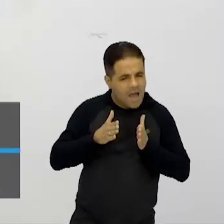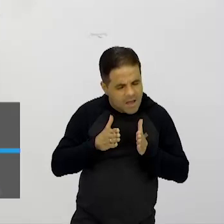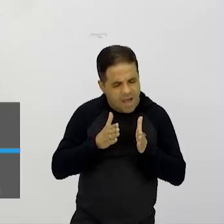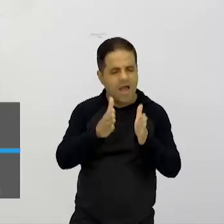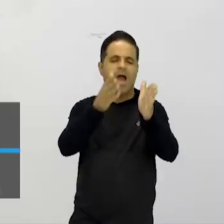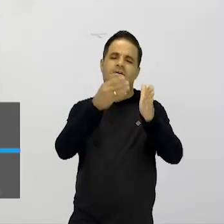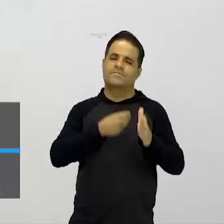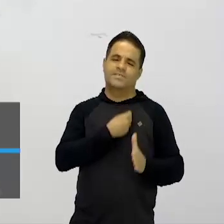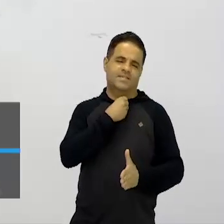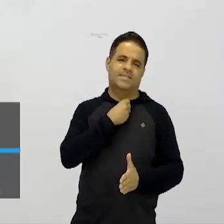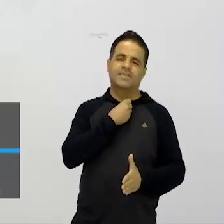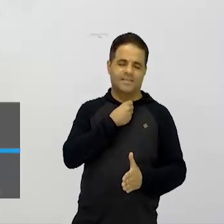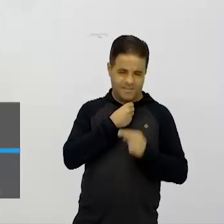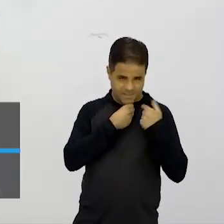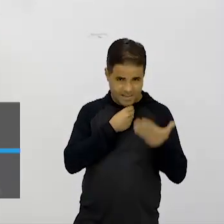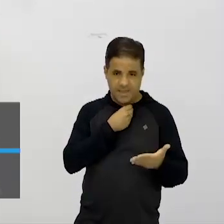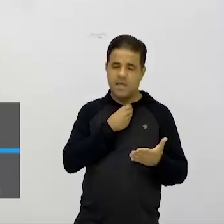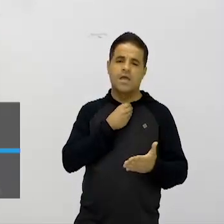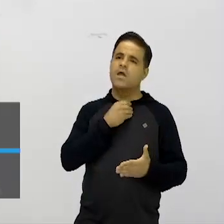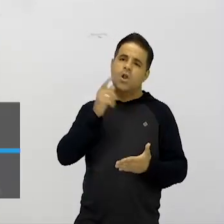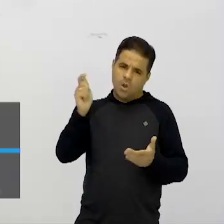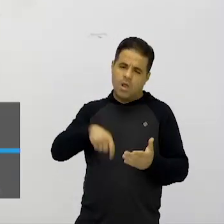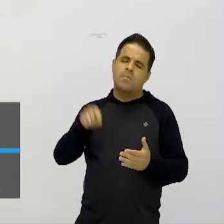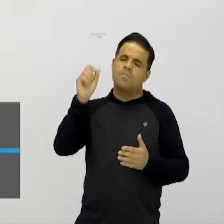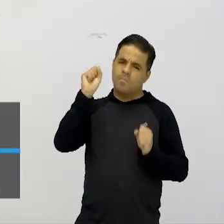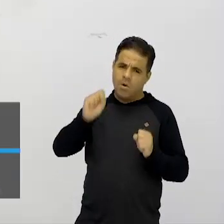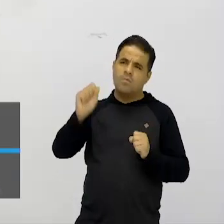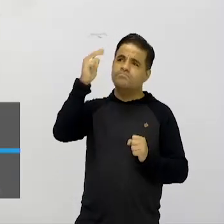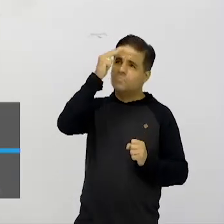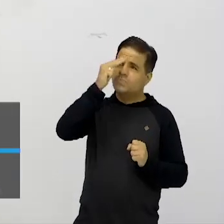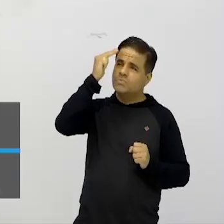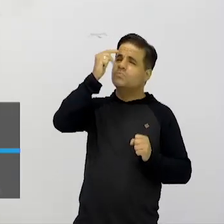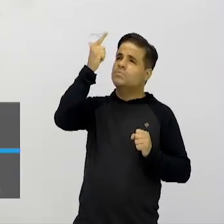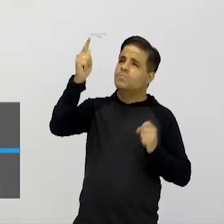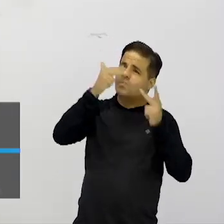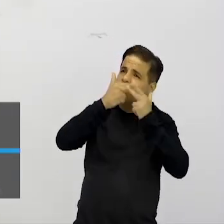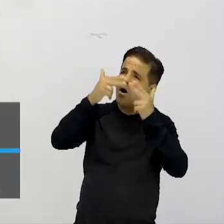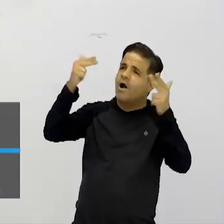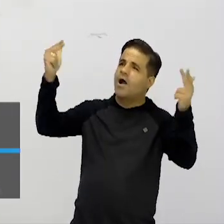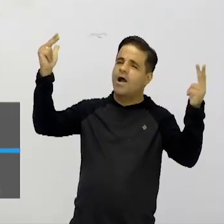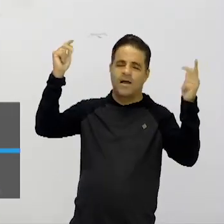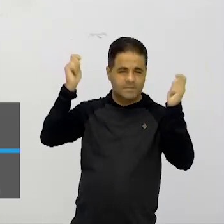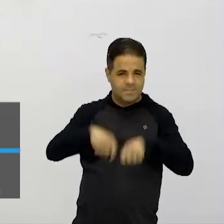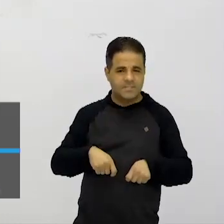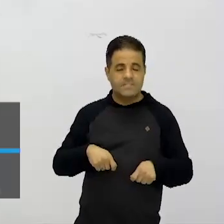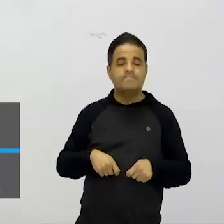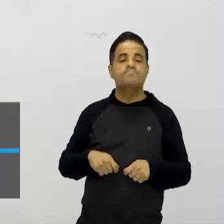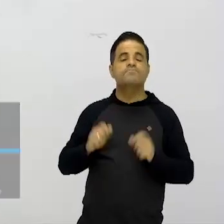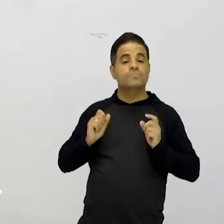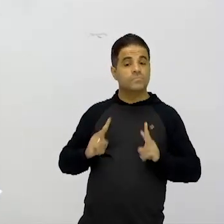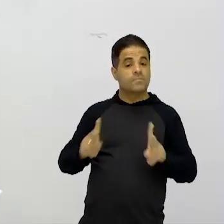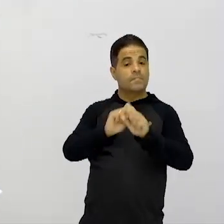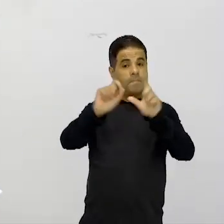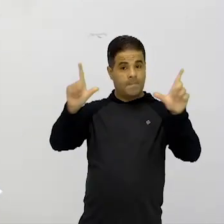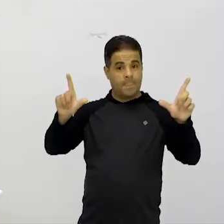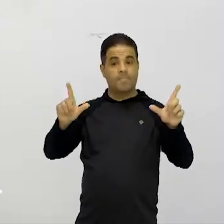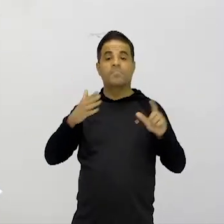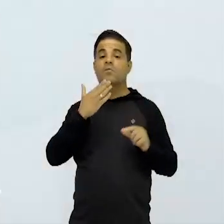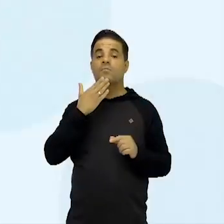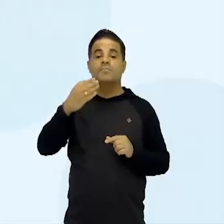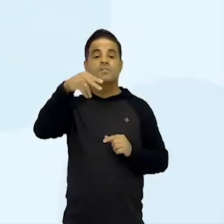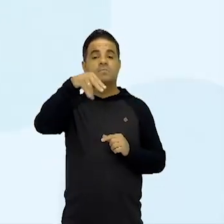momento, não impedindo, obviamente, dele sonhar com outras coisas. E continuando aqui na tela, agora eu vou pedir